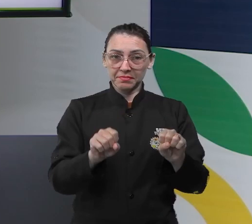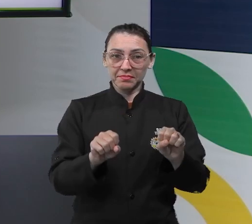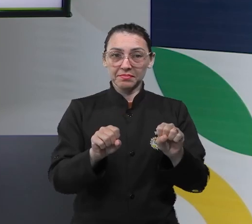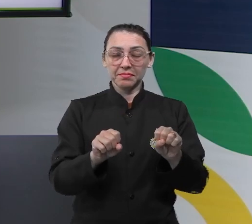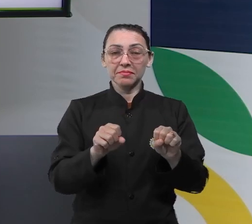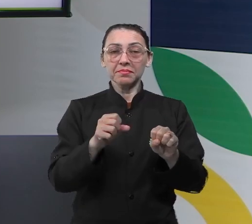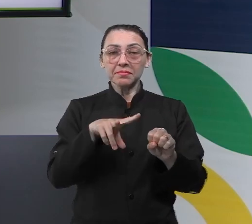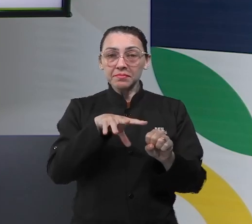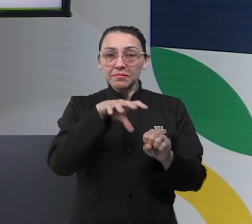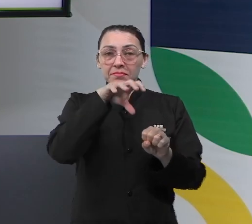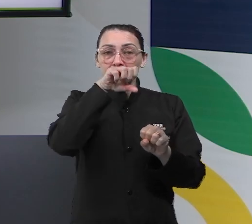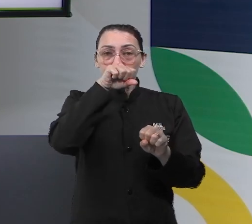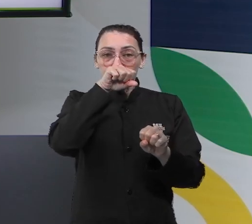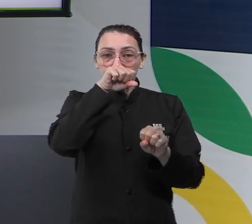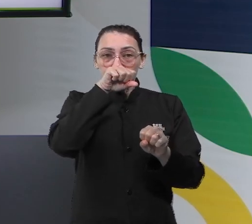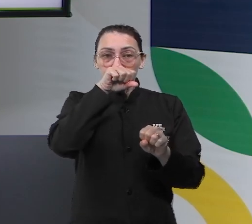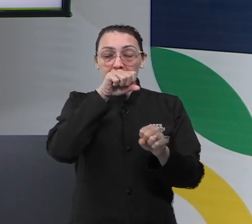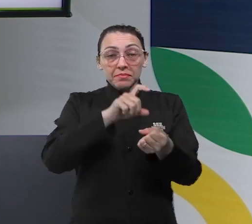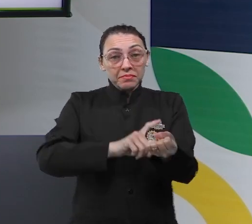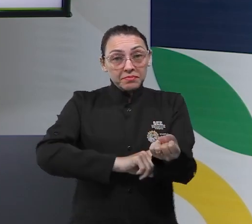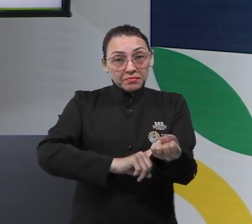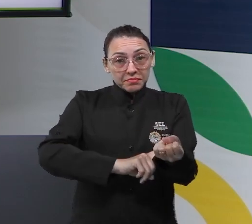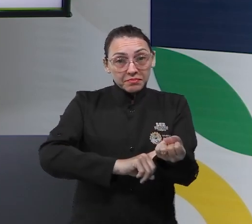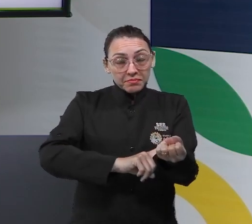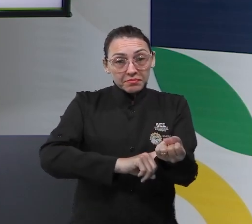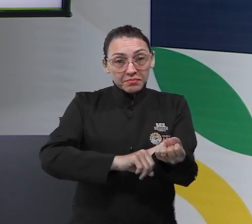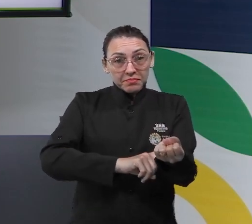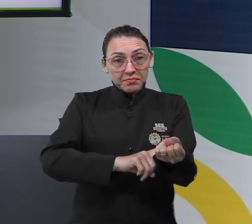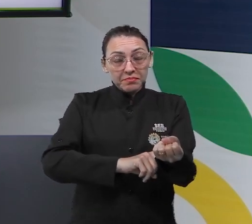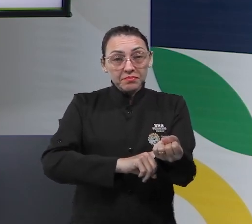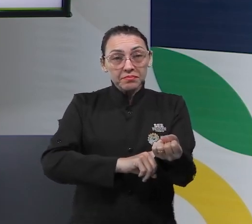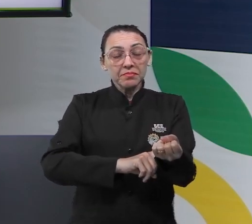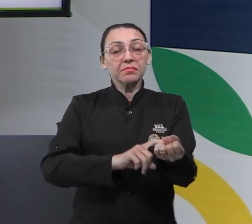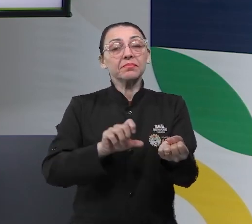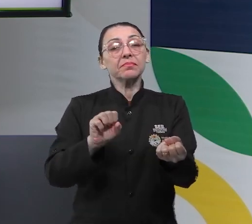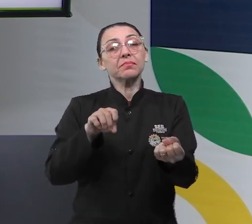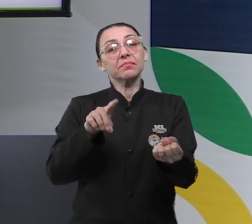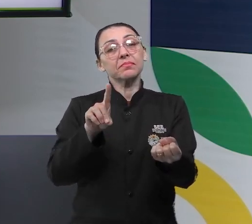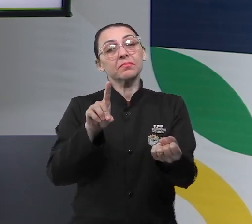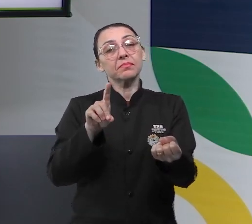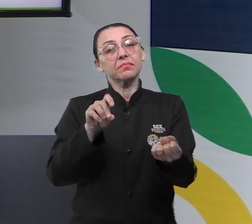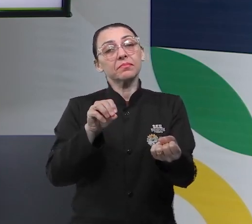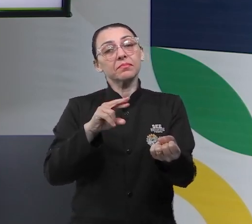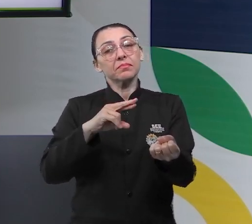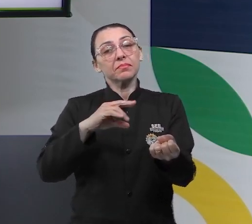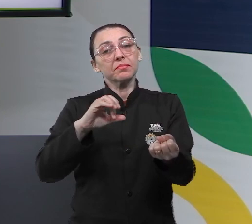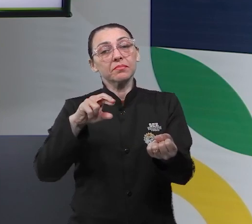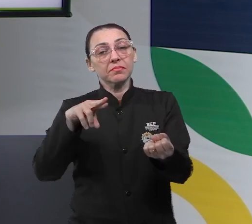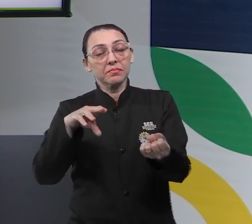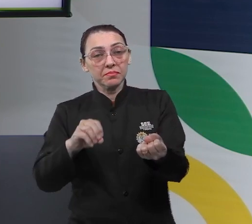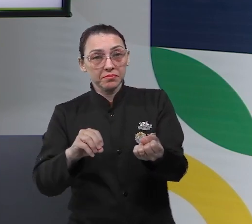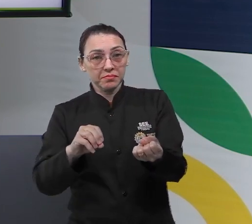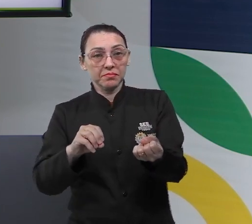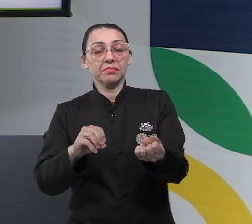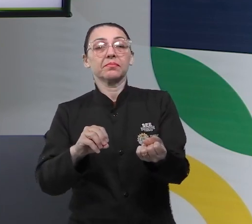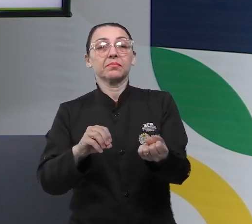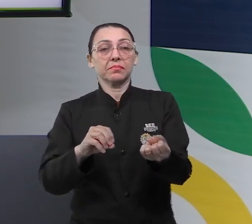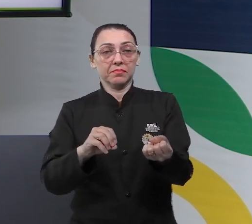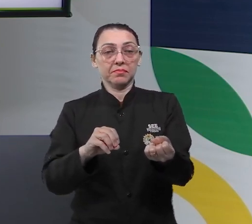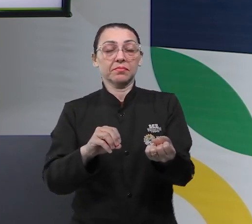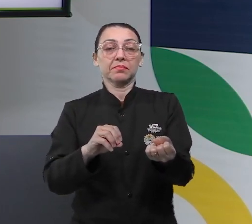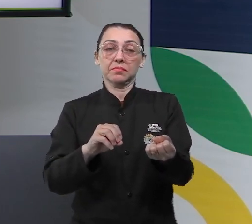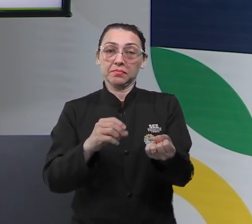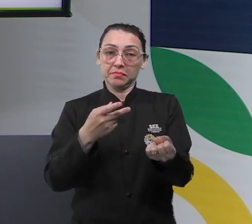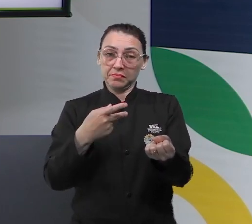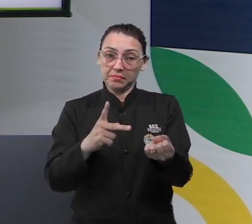sistemas respiratórios, sistema nervoso, sistema digestório, sistemas esses, pessoal, que funcionam de uma forma coordenada para que